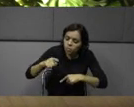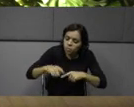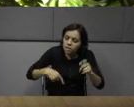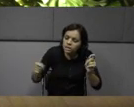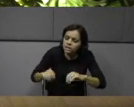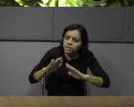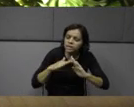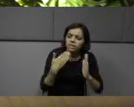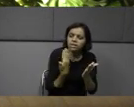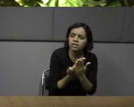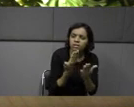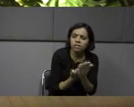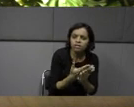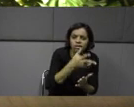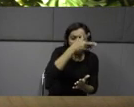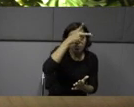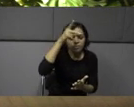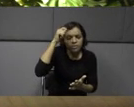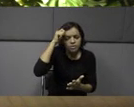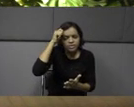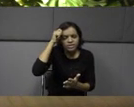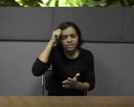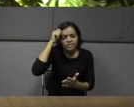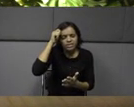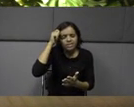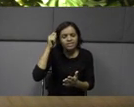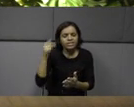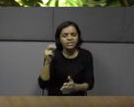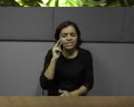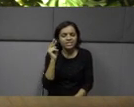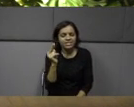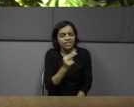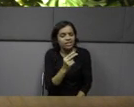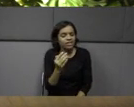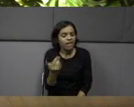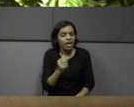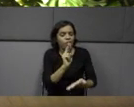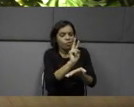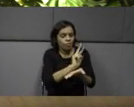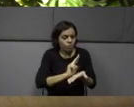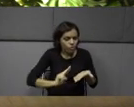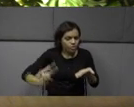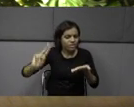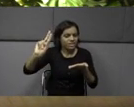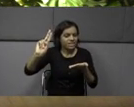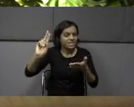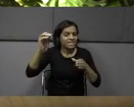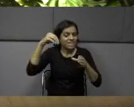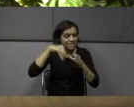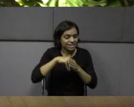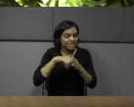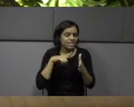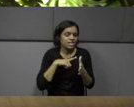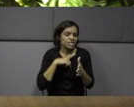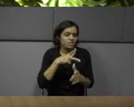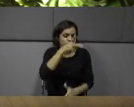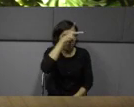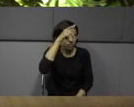escolhe como prefeitura e essa eu acho ótimo é uma universidade com prefeitura sede da prefeitura também